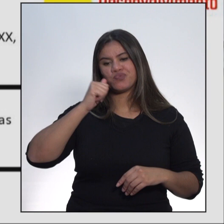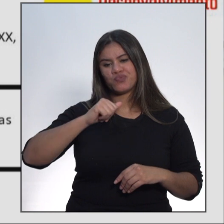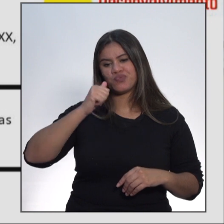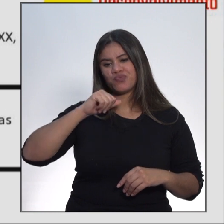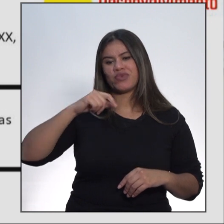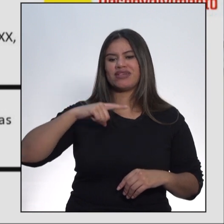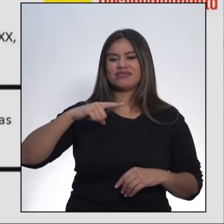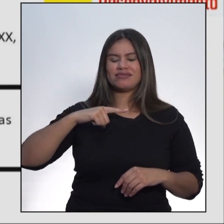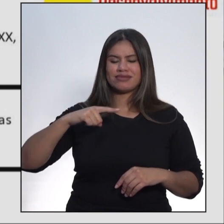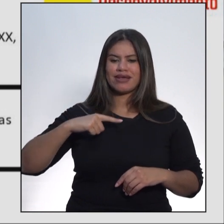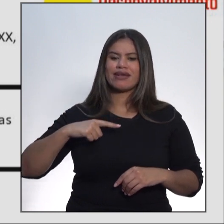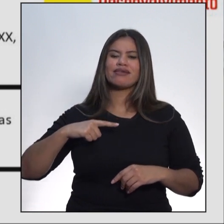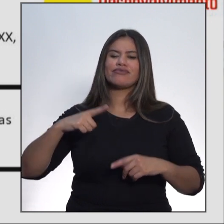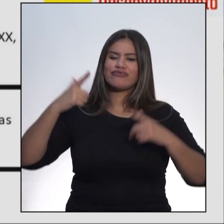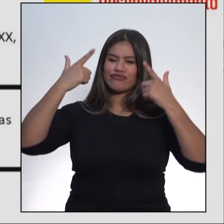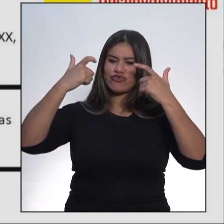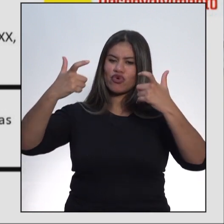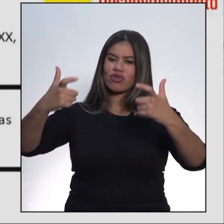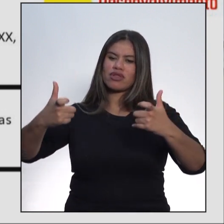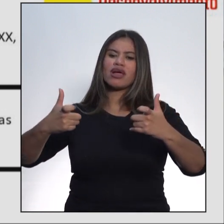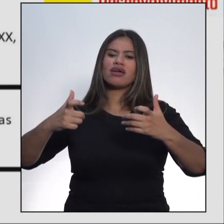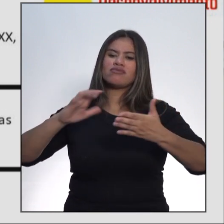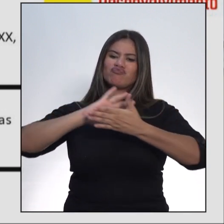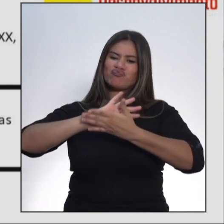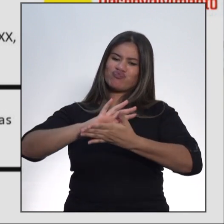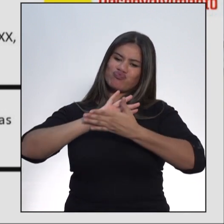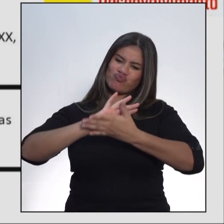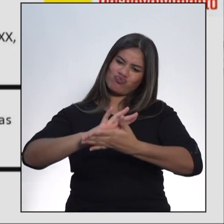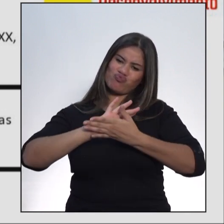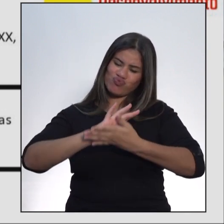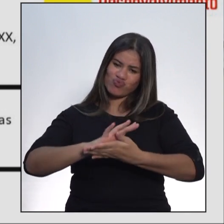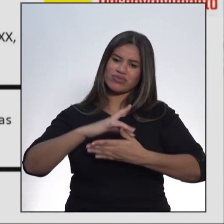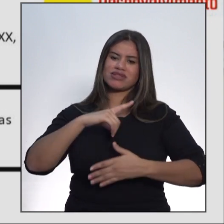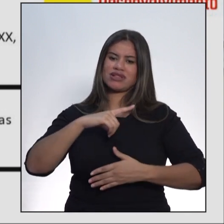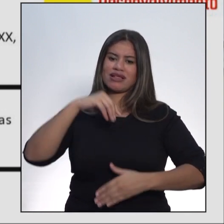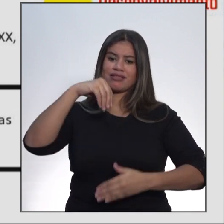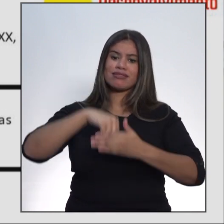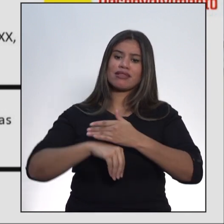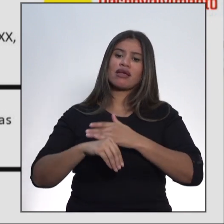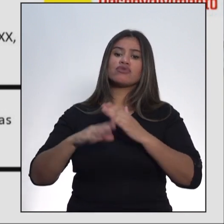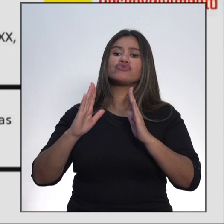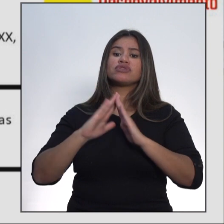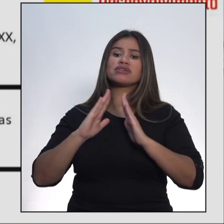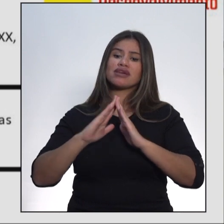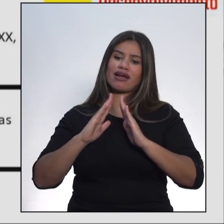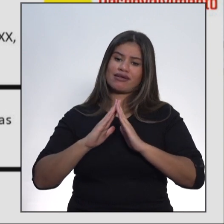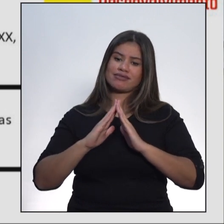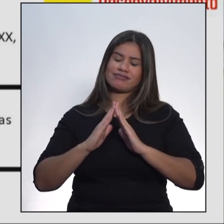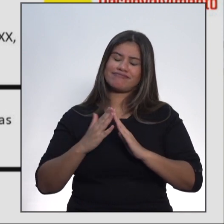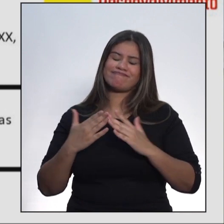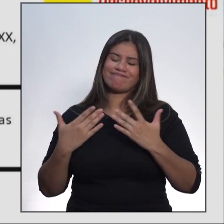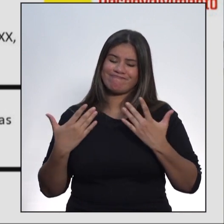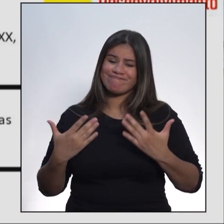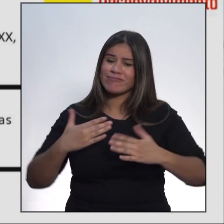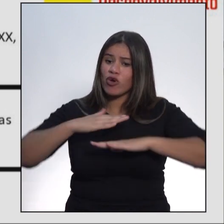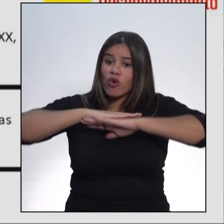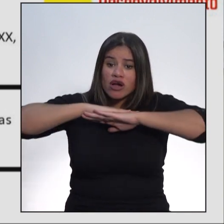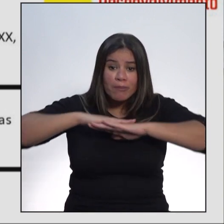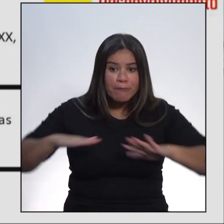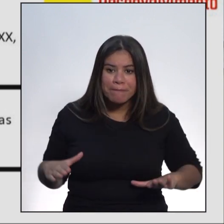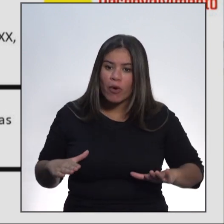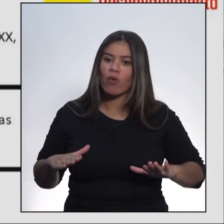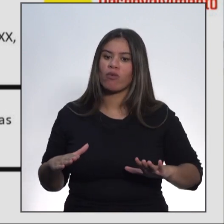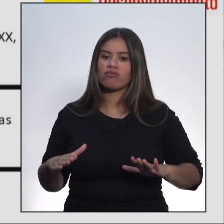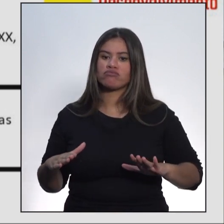sofrem essa violência, esse abuso, dentro de casa. Então, assim, chega de